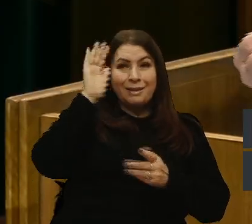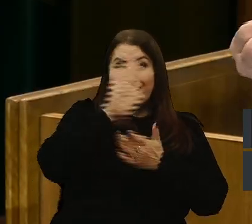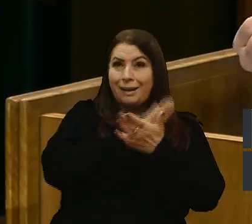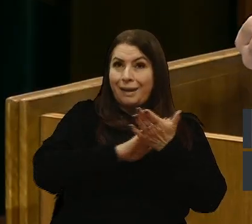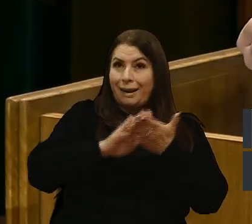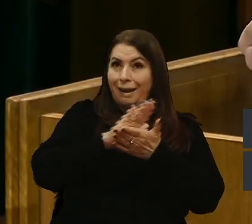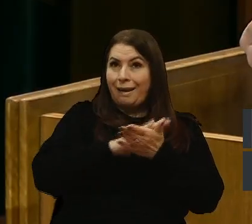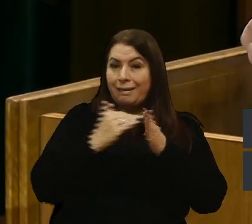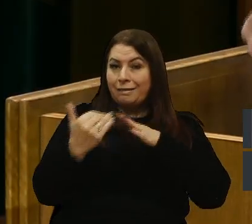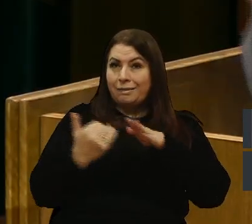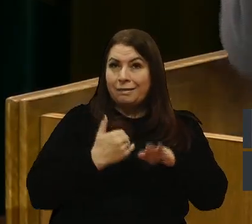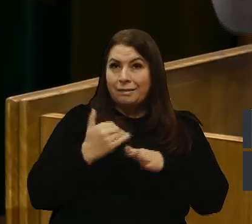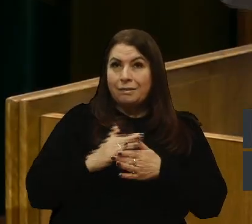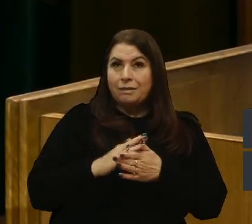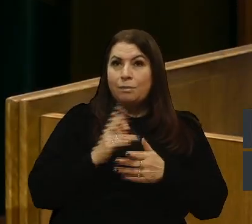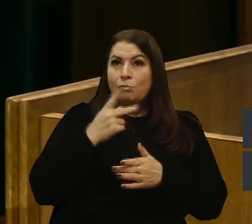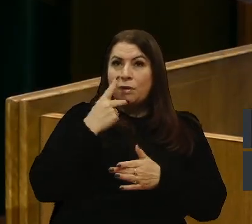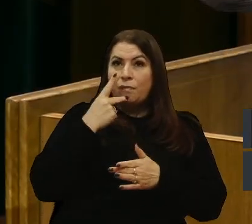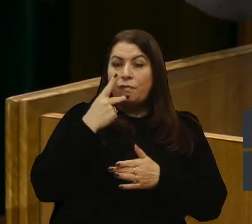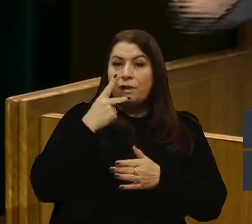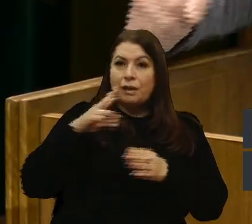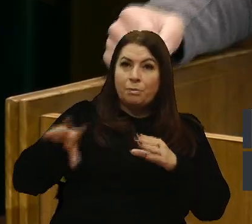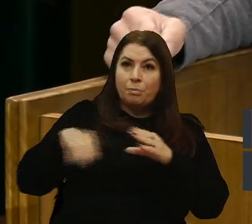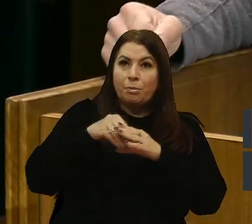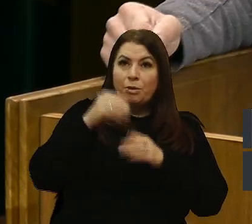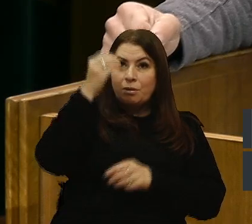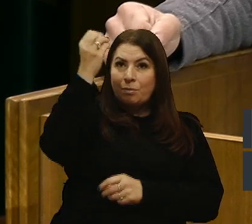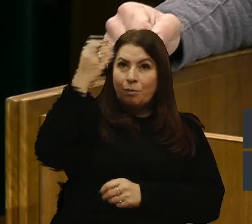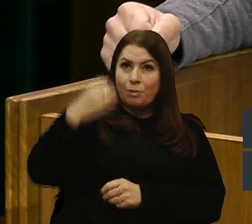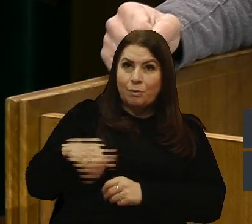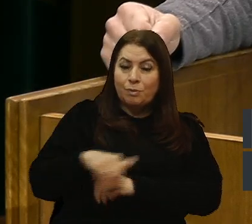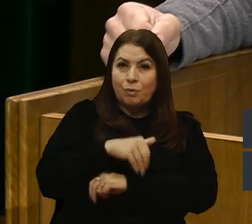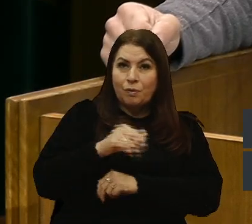de trânsito falar para inserir semáforo numa